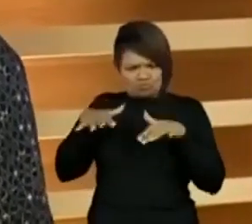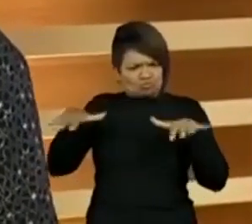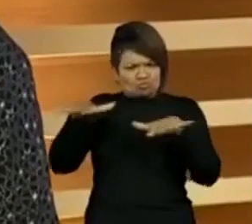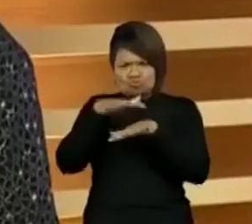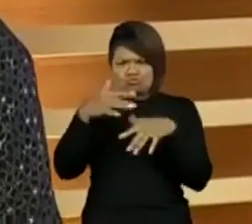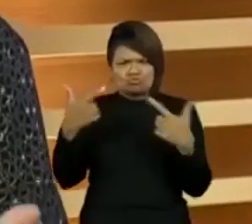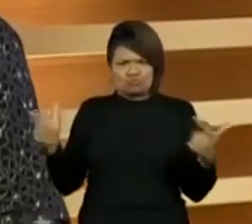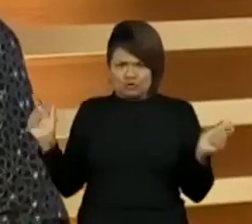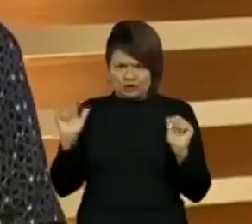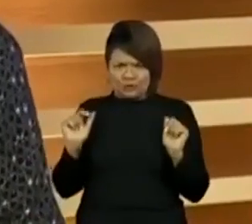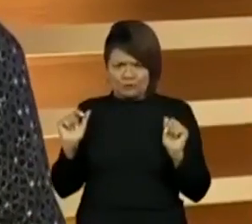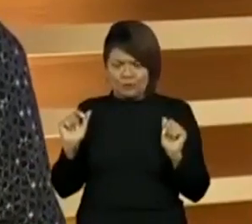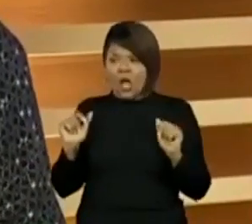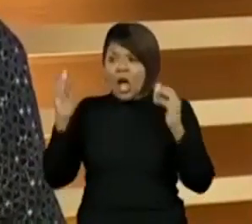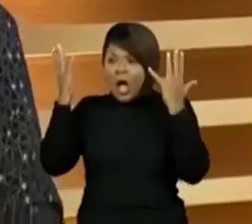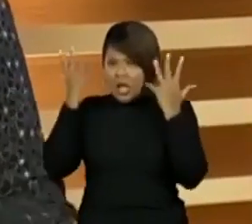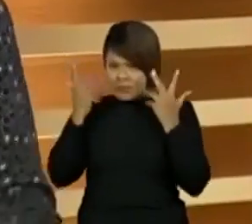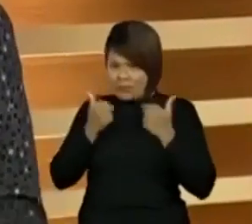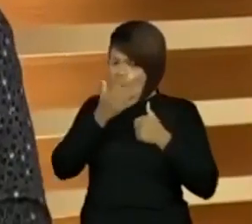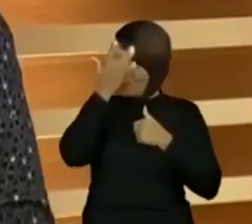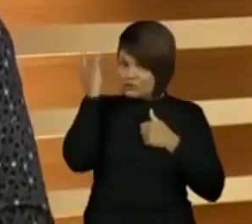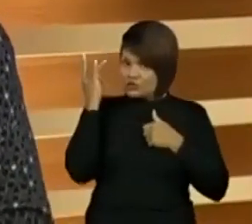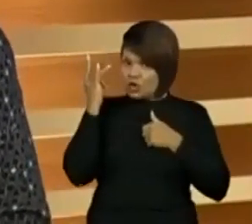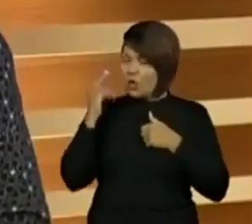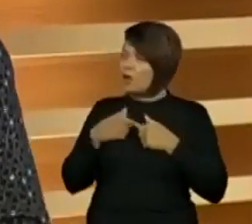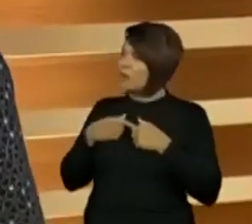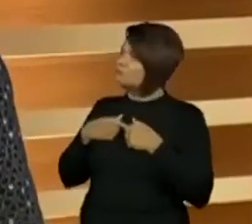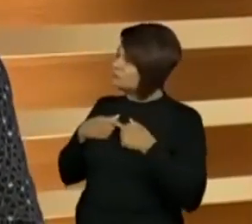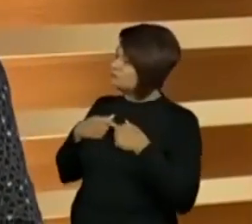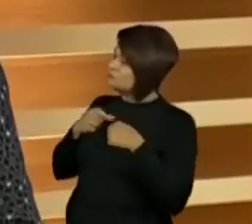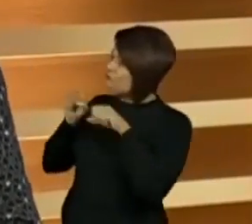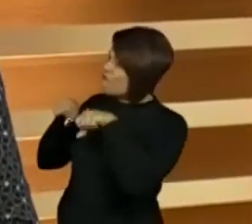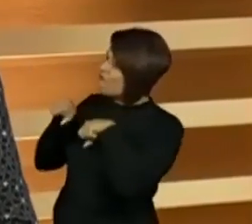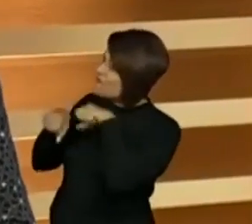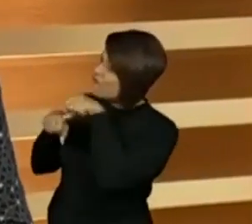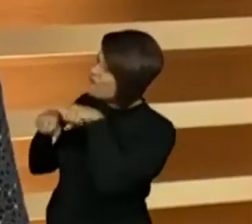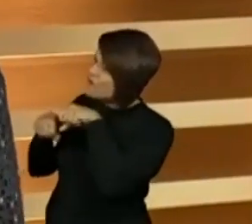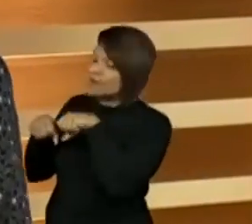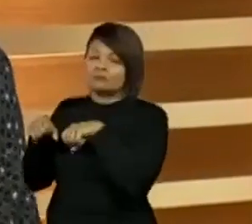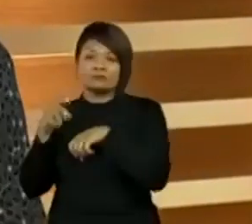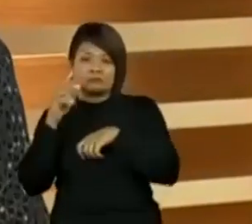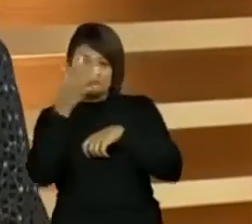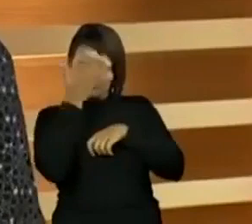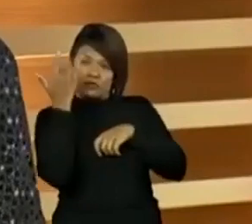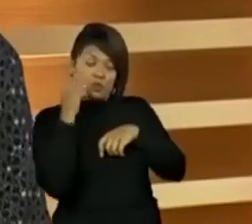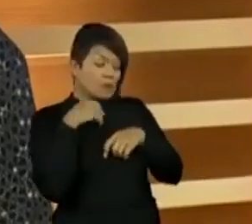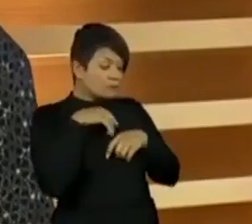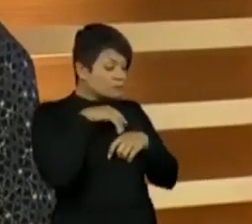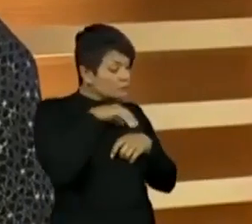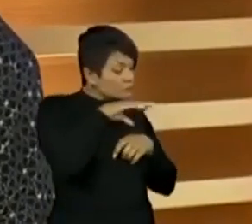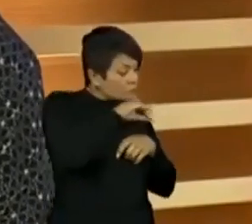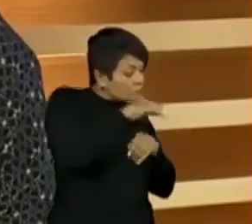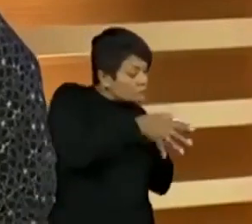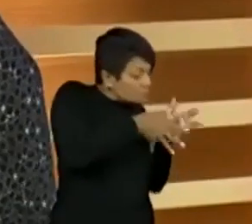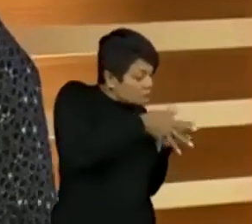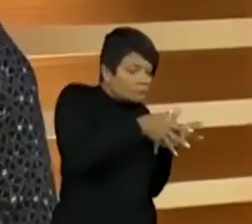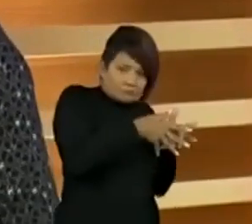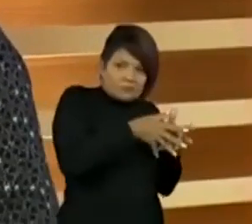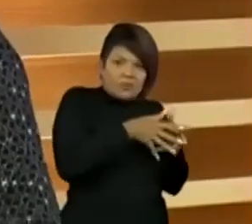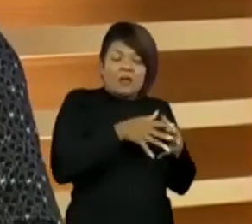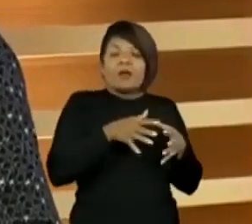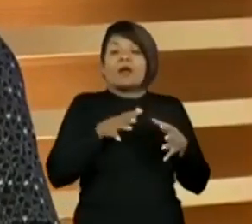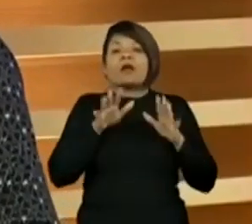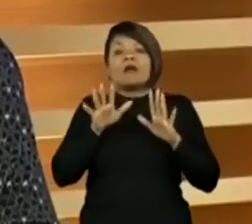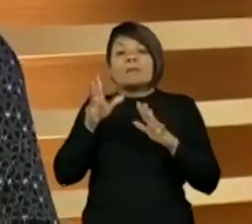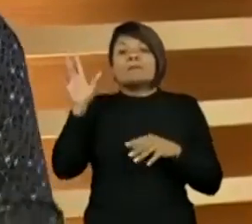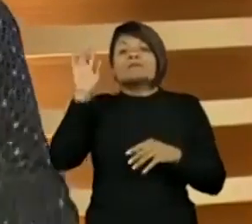conviviam, conversavam, mas não tinham as histórias para contar. As histórias não ficavam